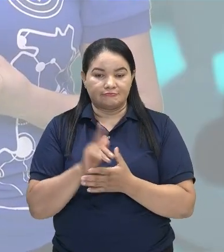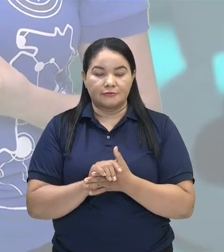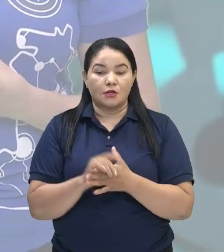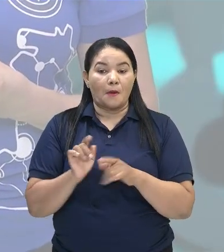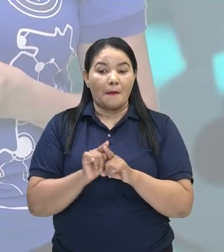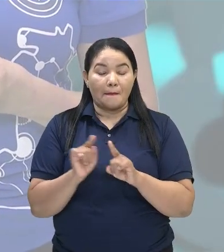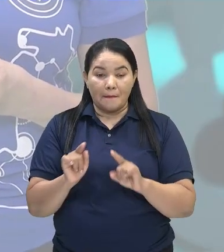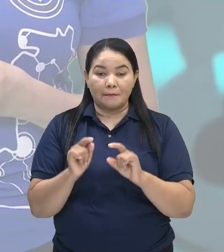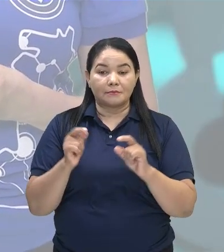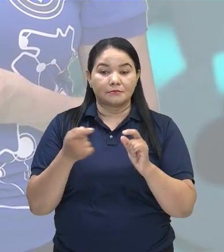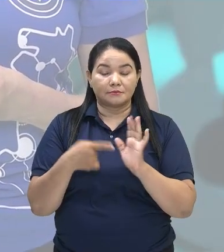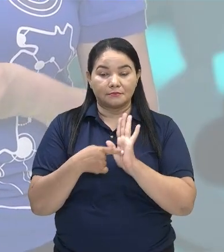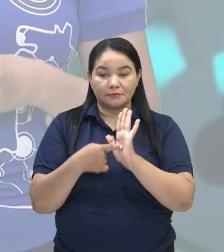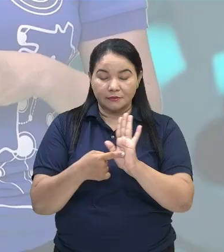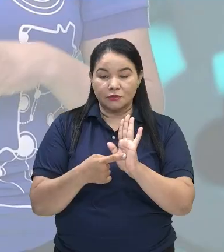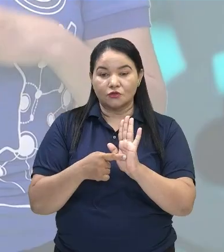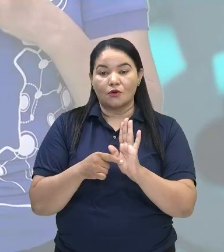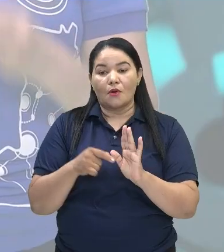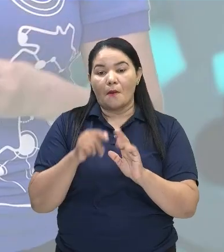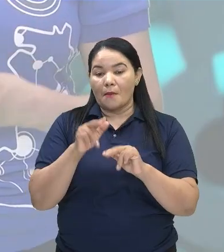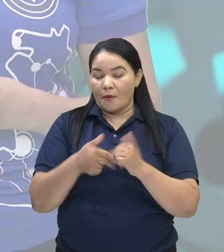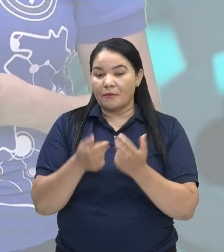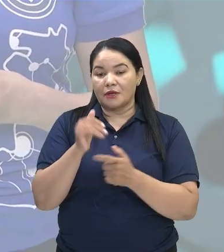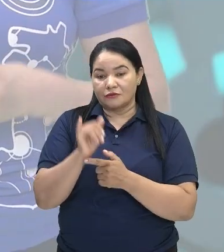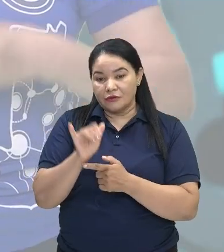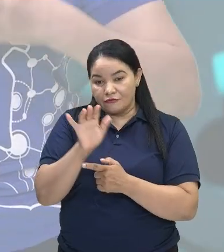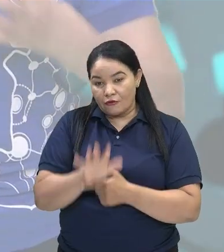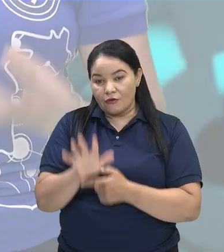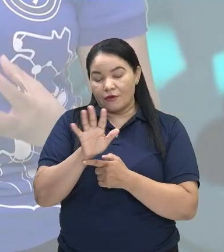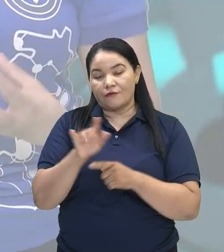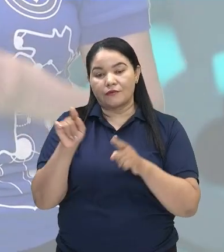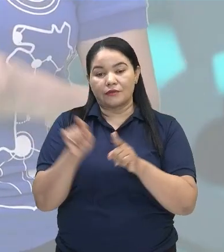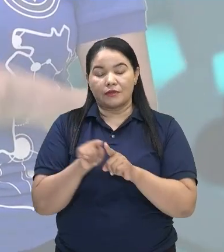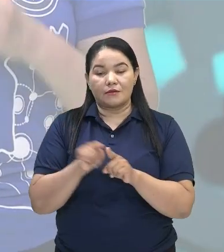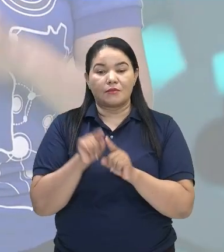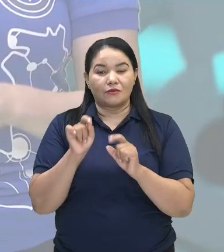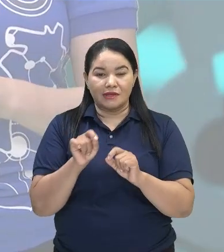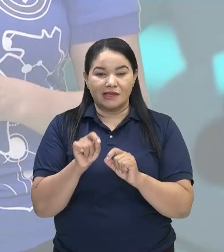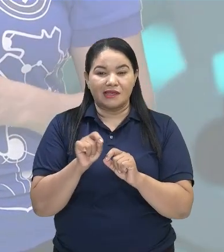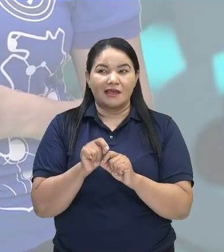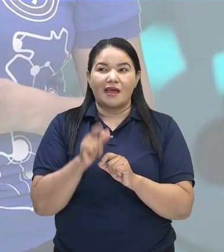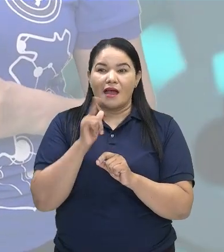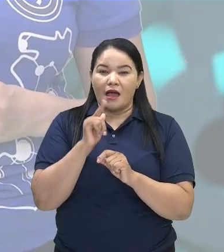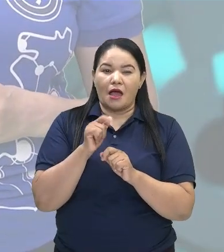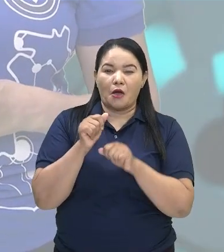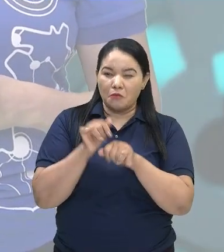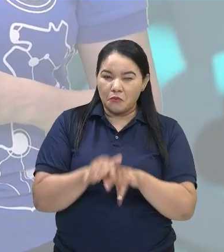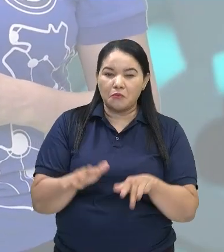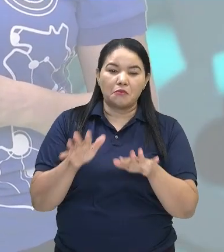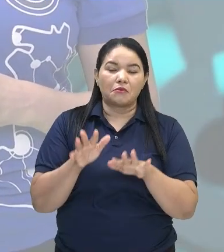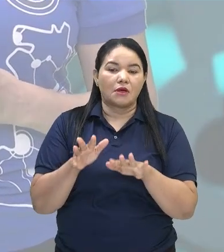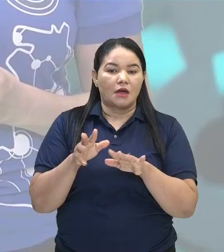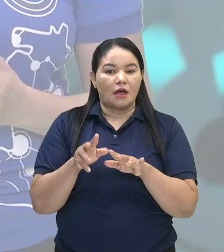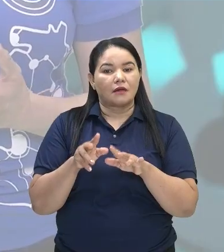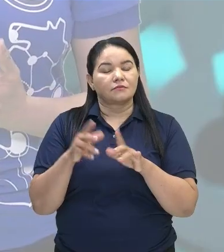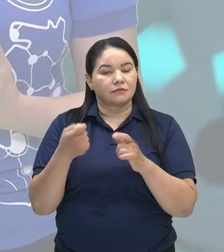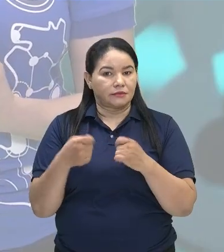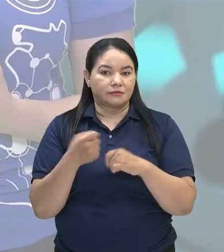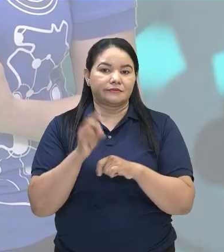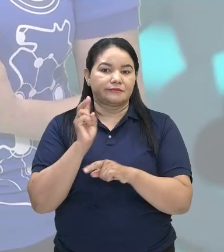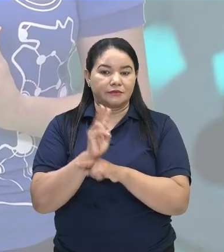né, através ali do infográfico, o que se gasta de água. Por isso que nós temos que preservar,